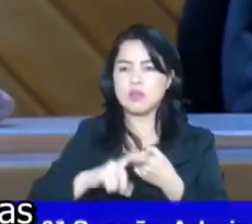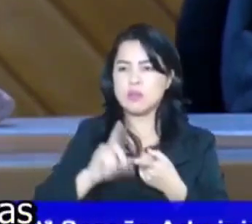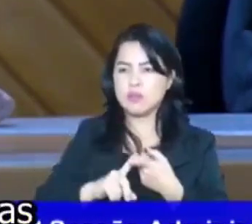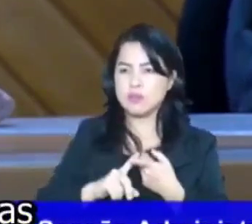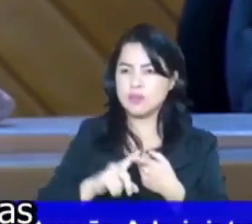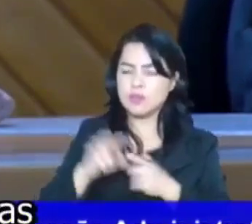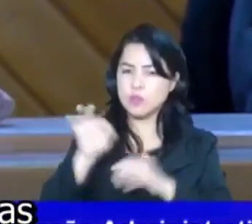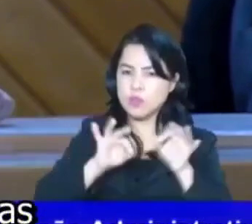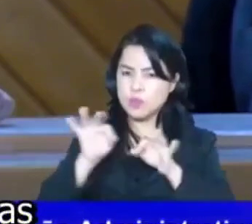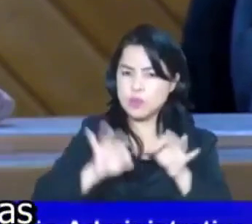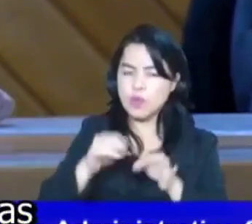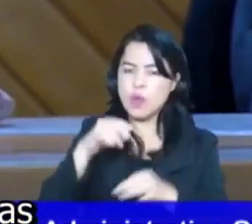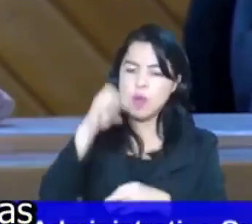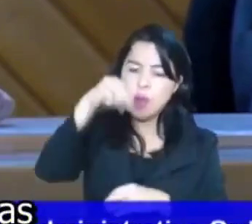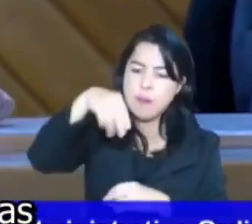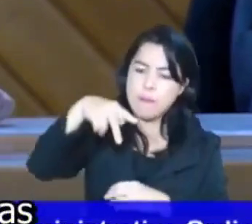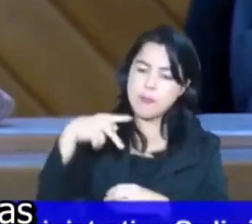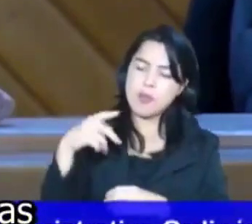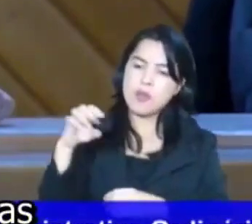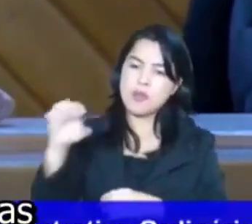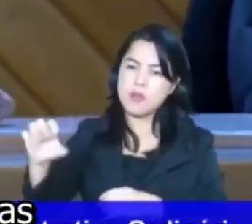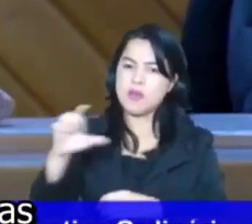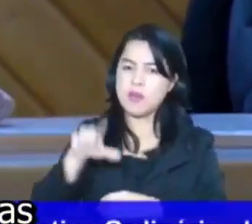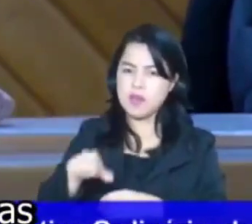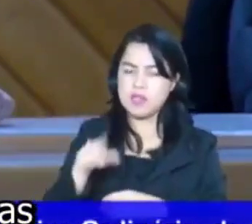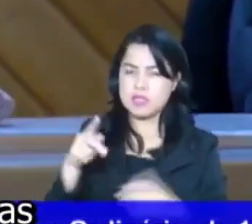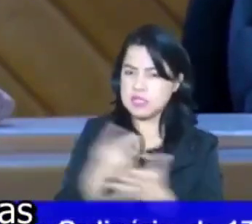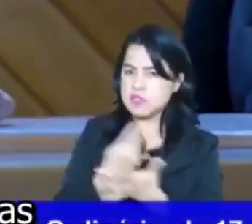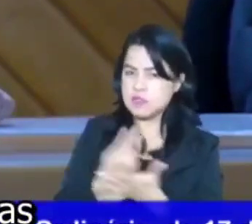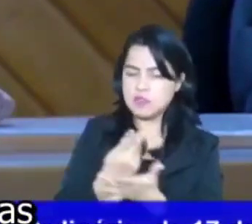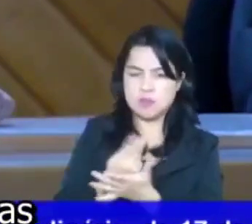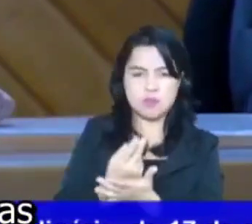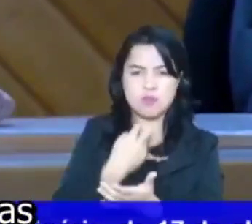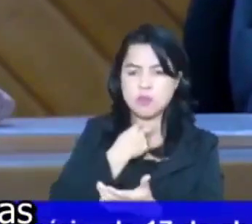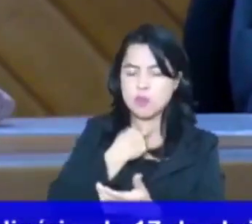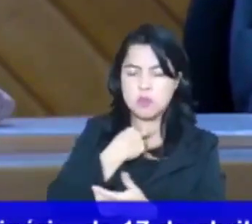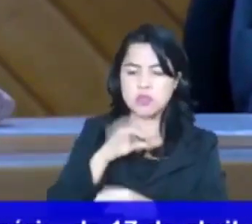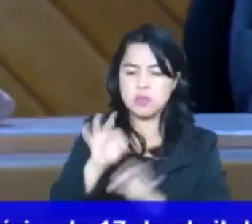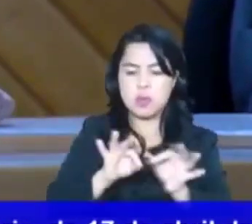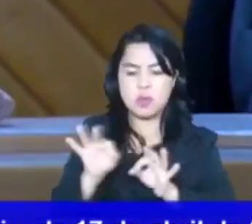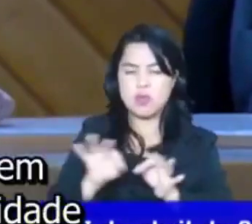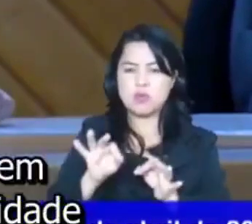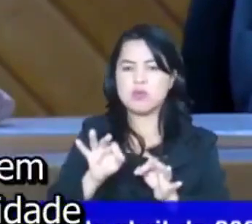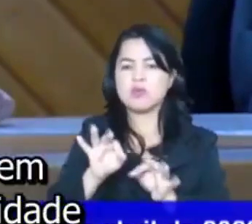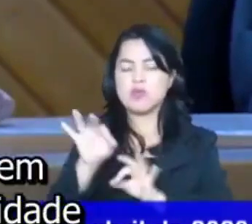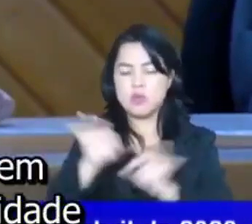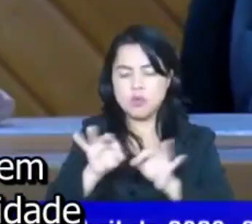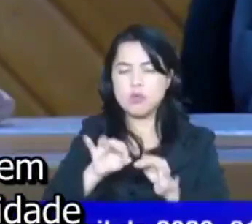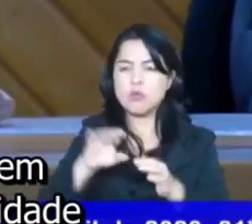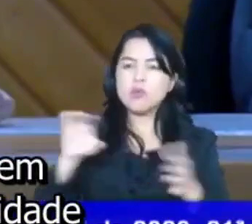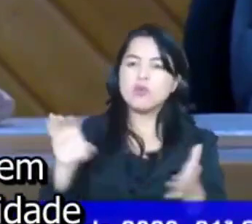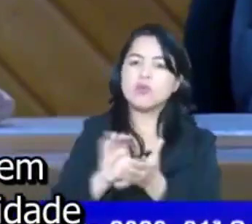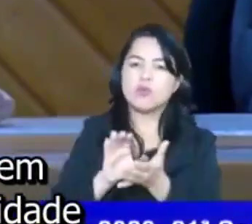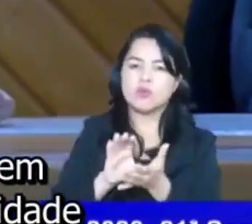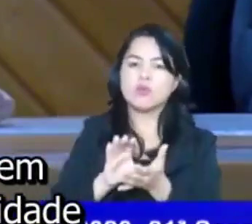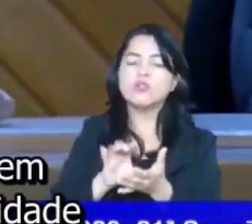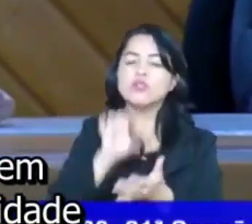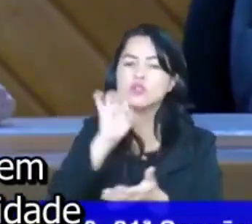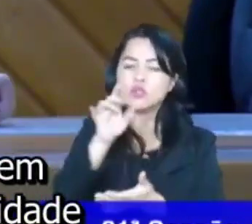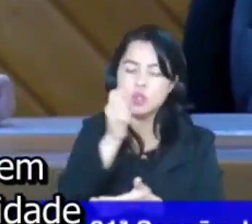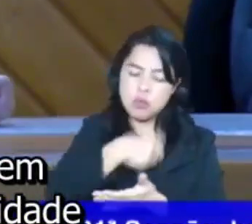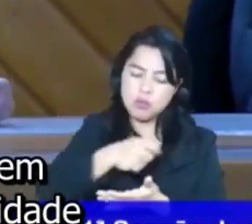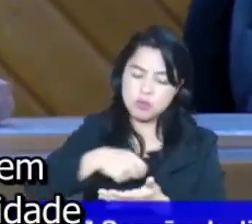Oportunamente destacado pelo MPE, essa falha também não compromete a regularidade das contas, apenas enseja as anotações